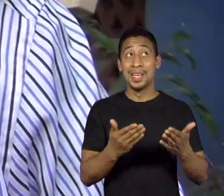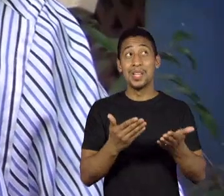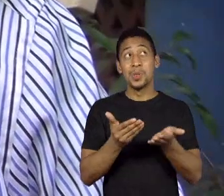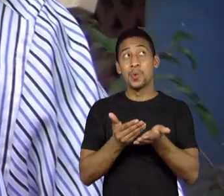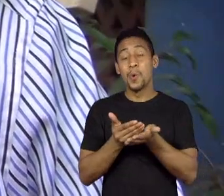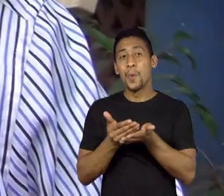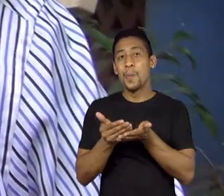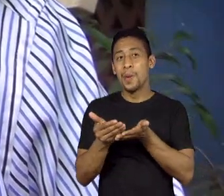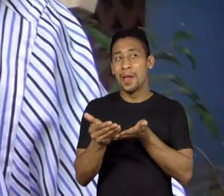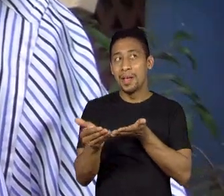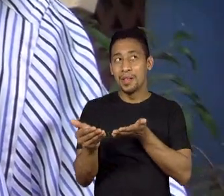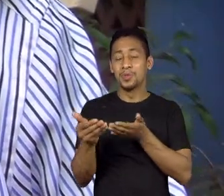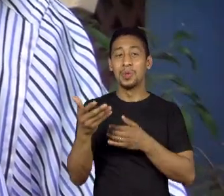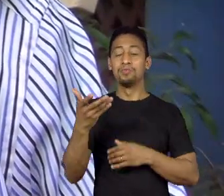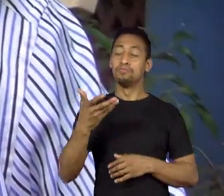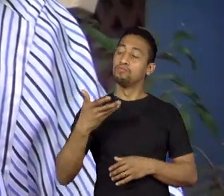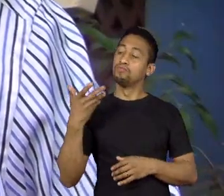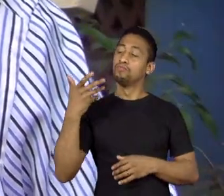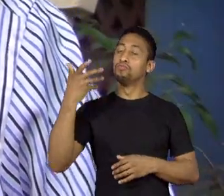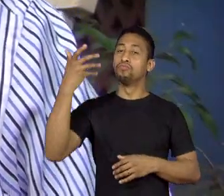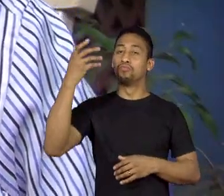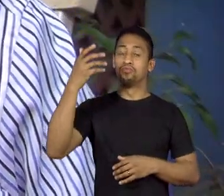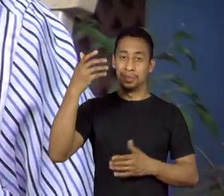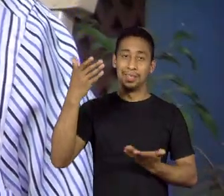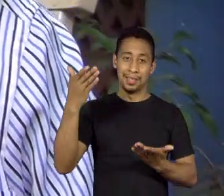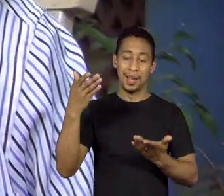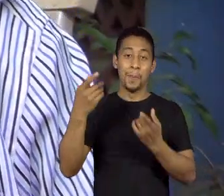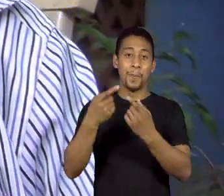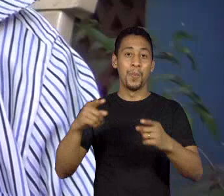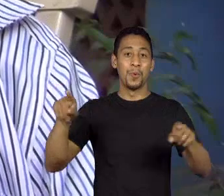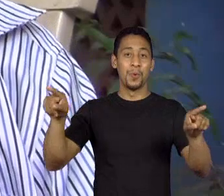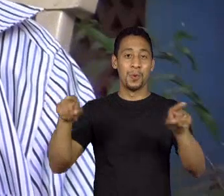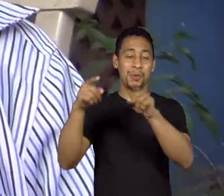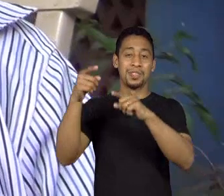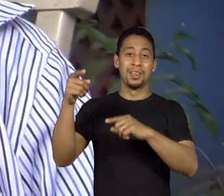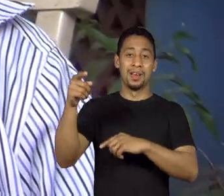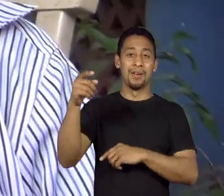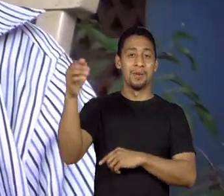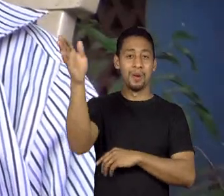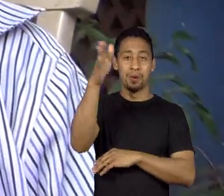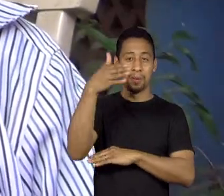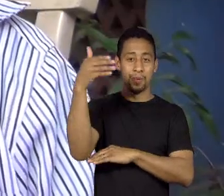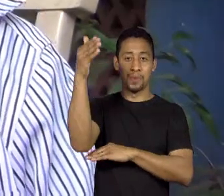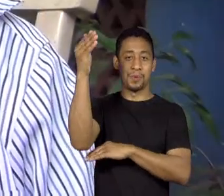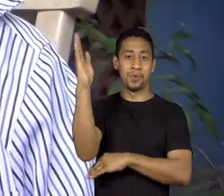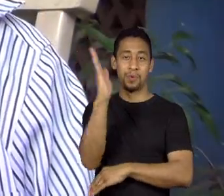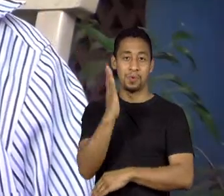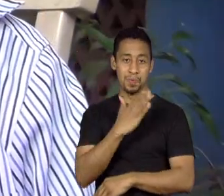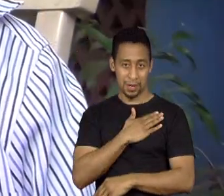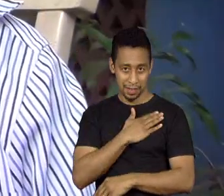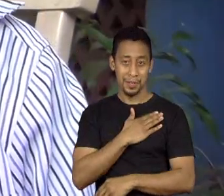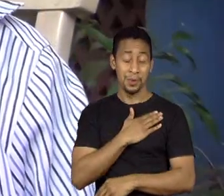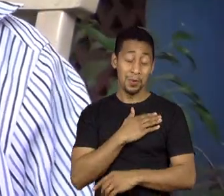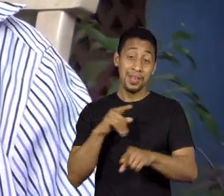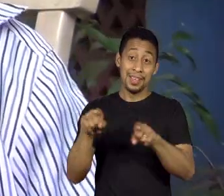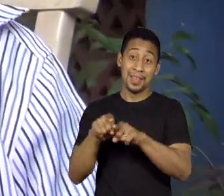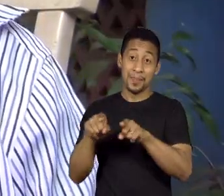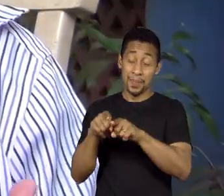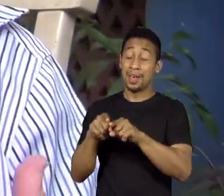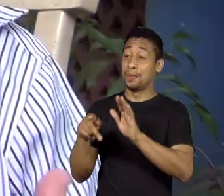Comecei a cantar o hino brasileiro antes do hino argentino, praticamente,